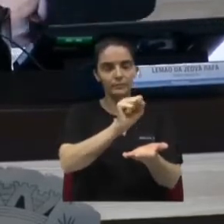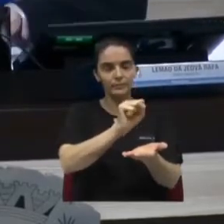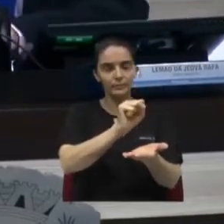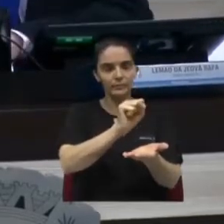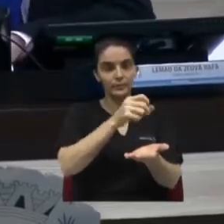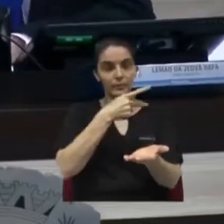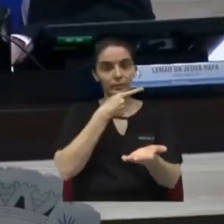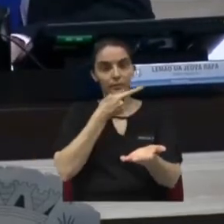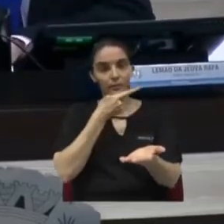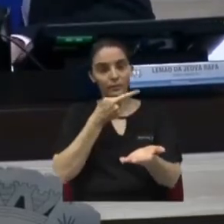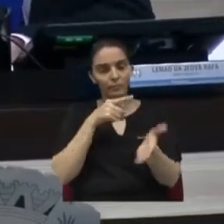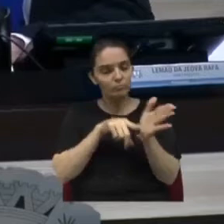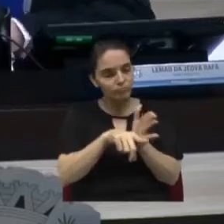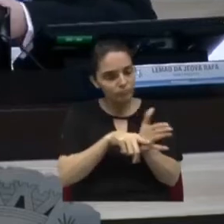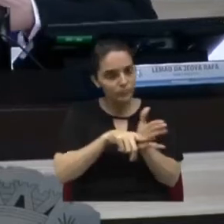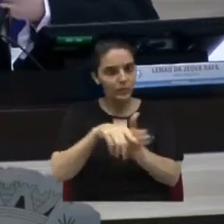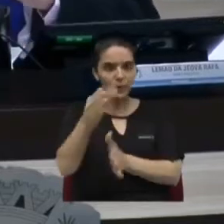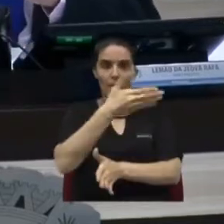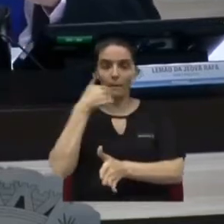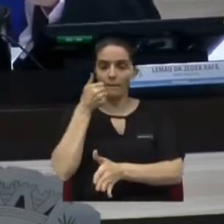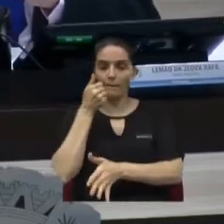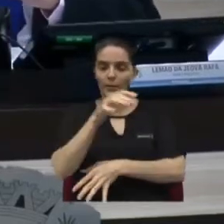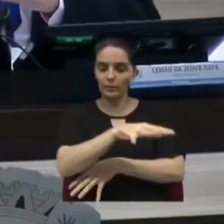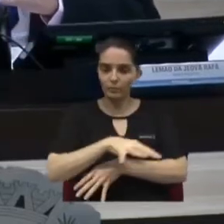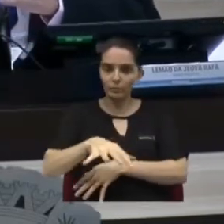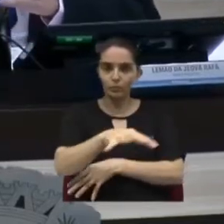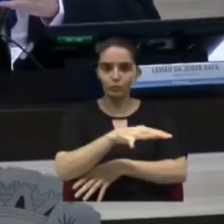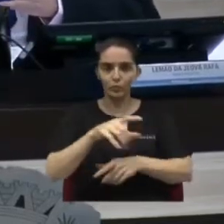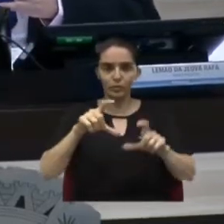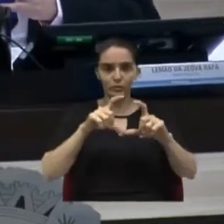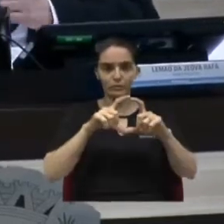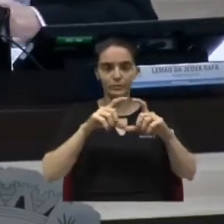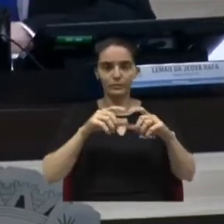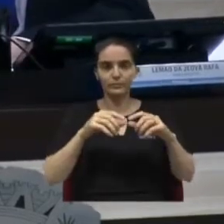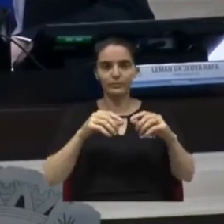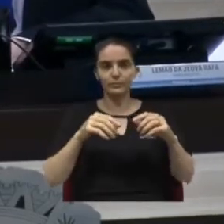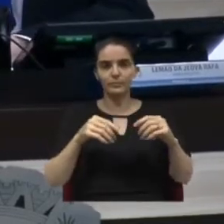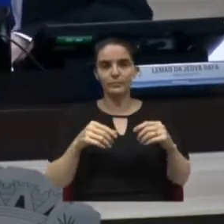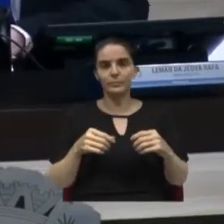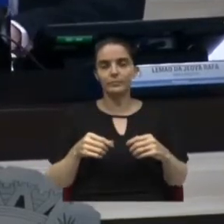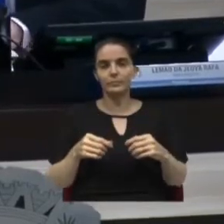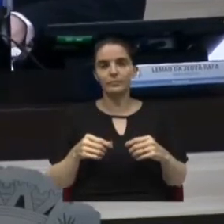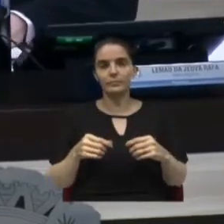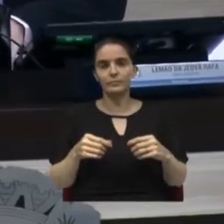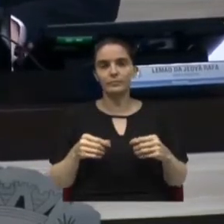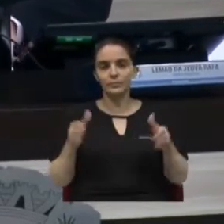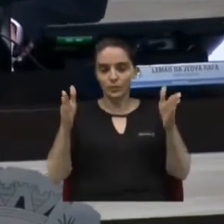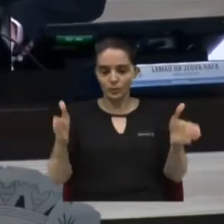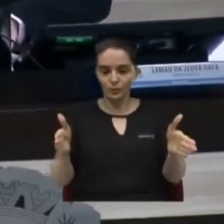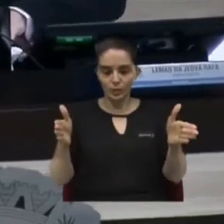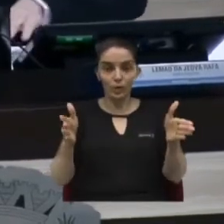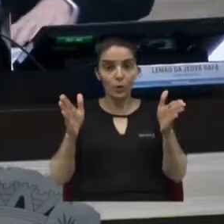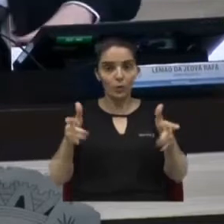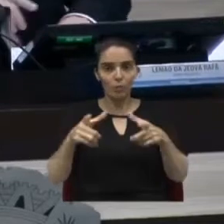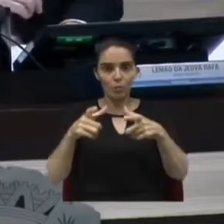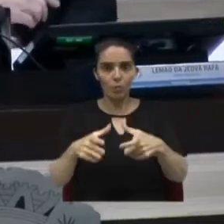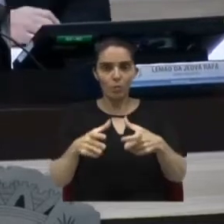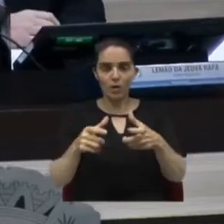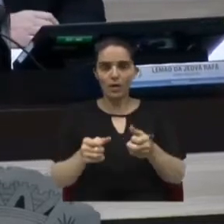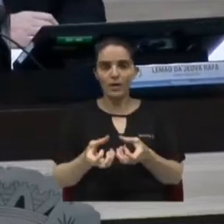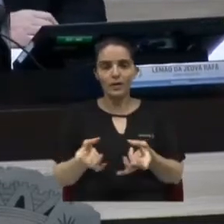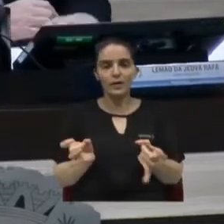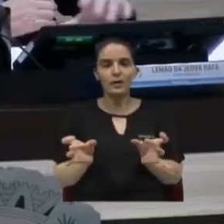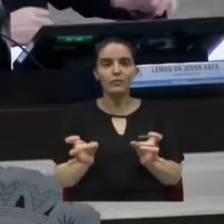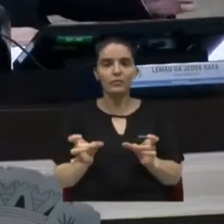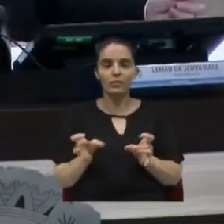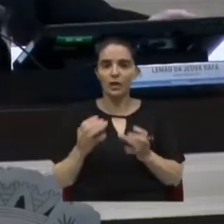um estudo de melhoria com os trailers, que chama, vereador? E, com certeza,